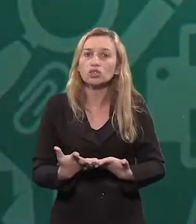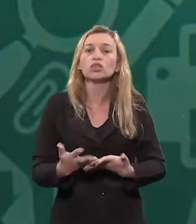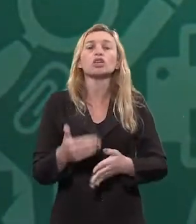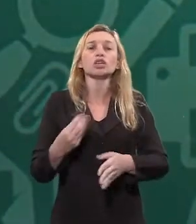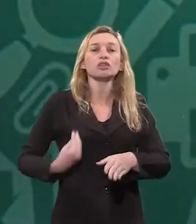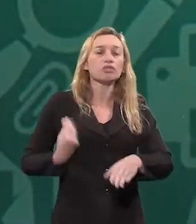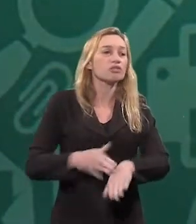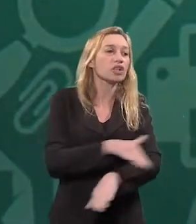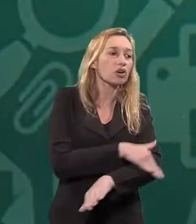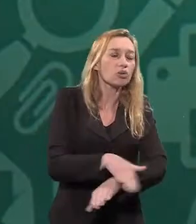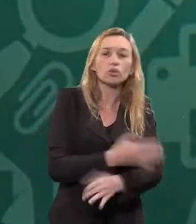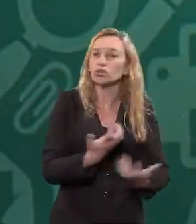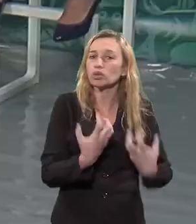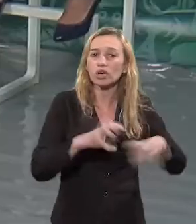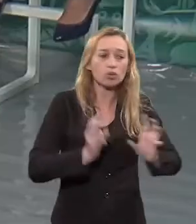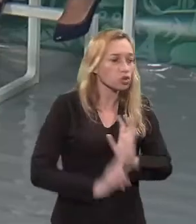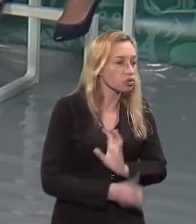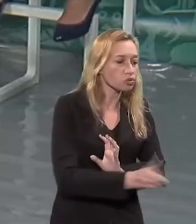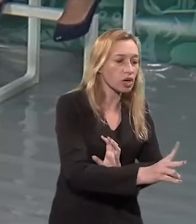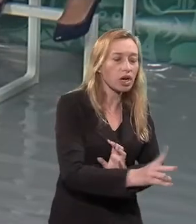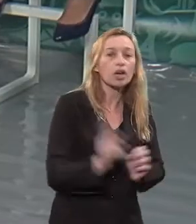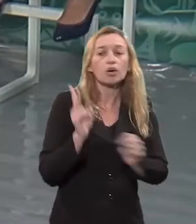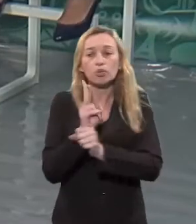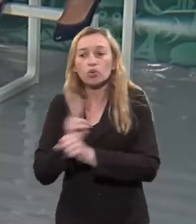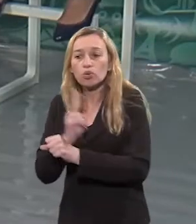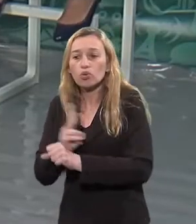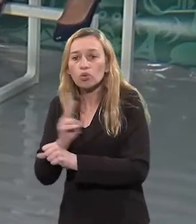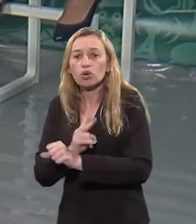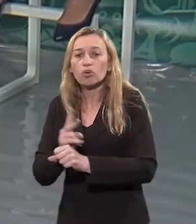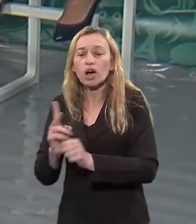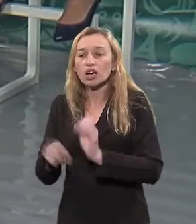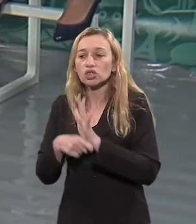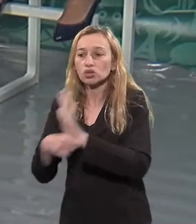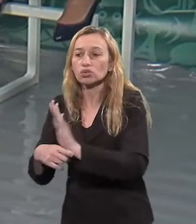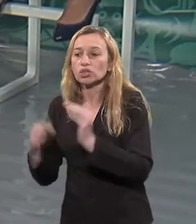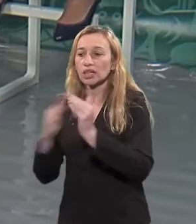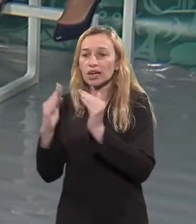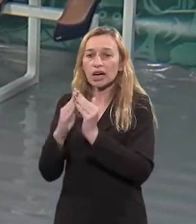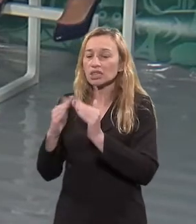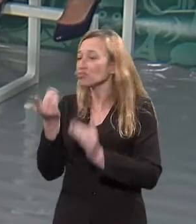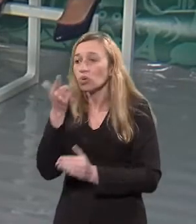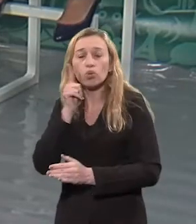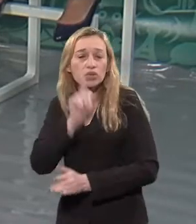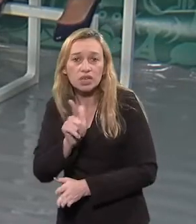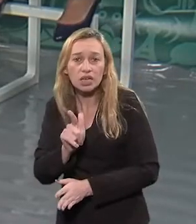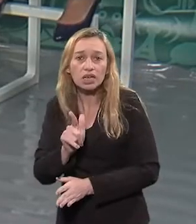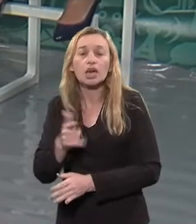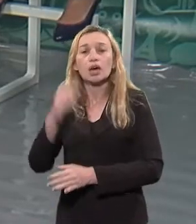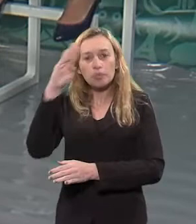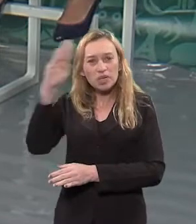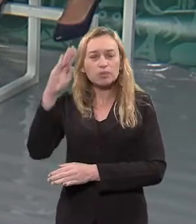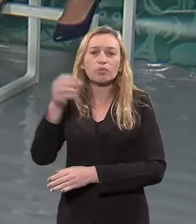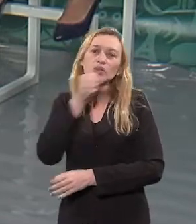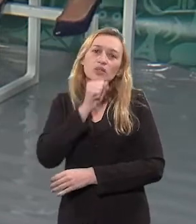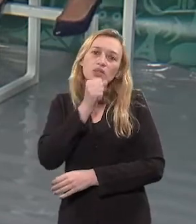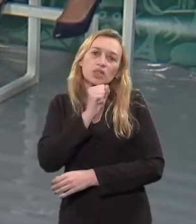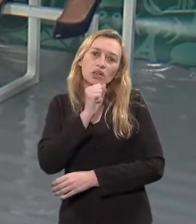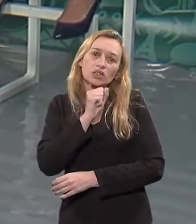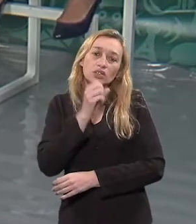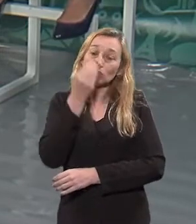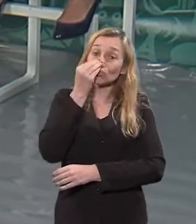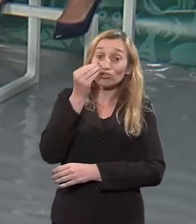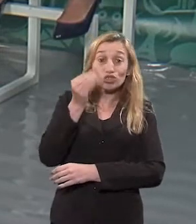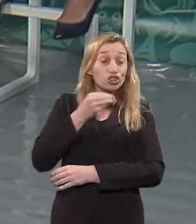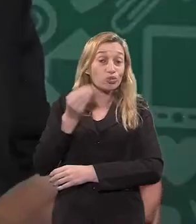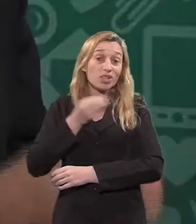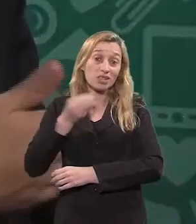voluntariamente, aquelas pessoas que estão em situação de rua, não querem permanecer, procuram vaga num abrigo e não conseguem, principalmente as idosas. Com